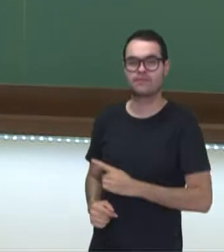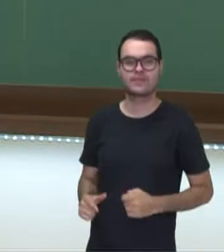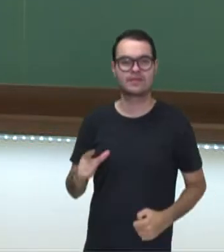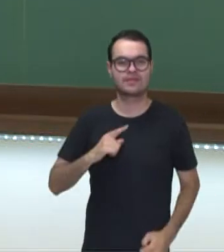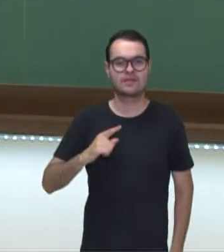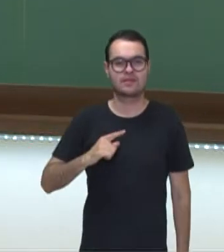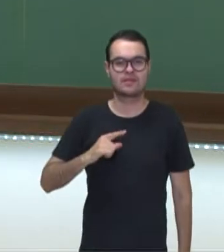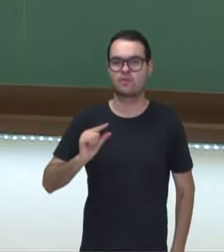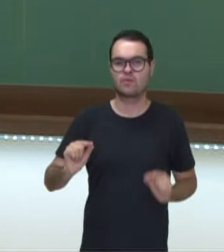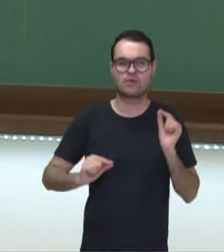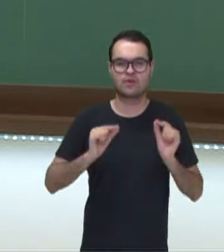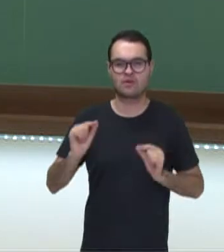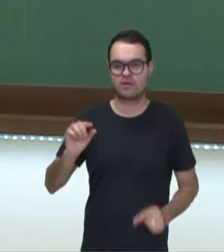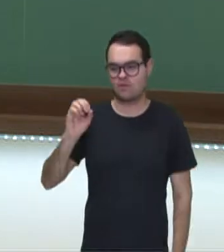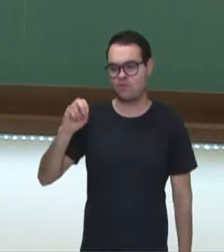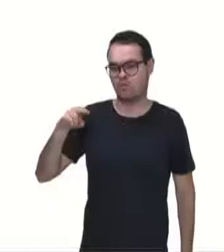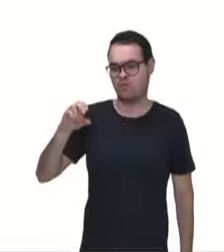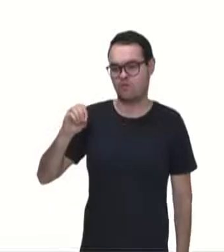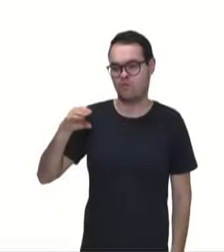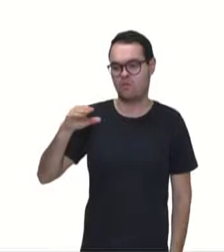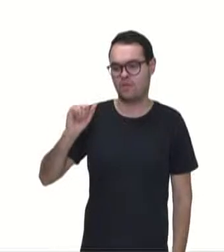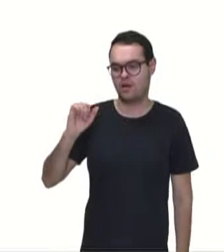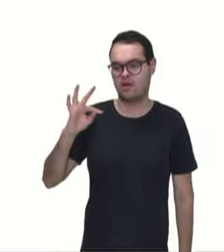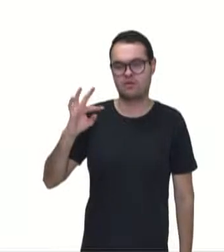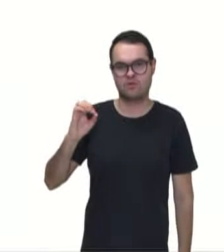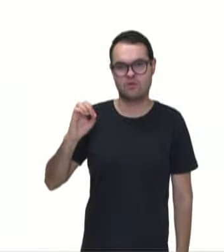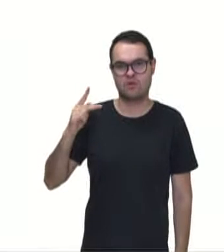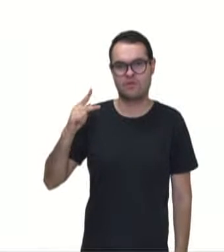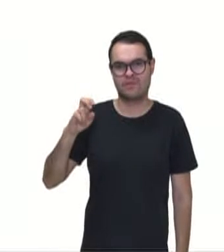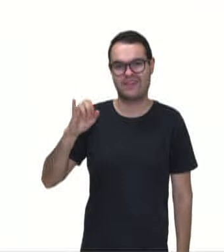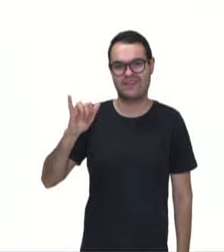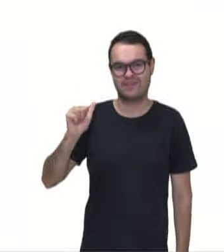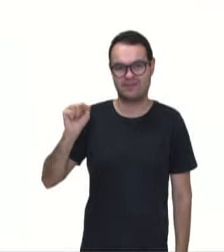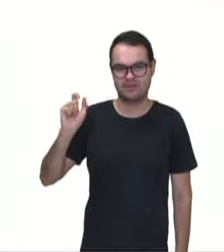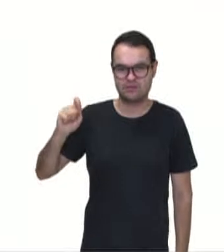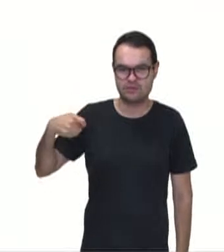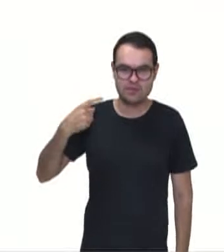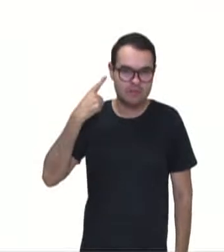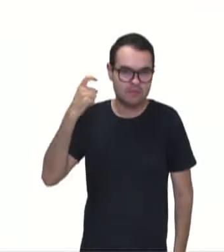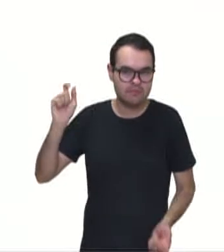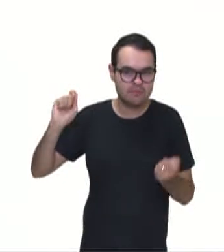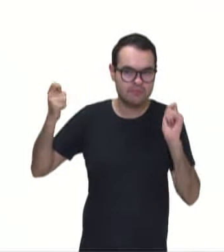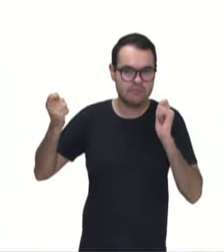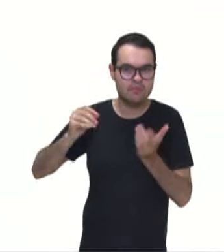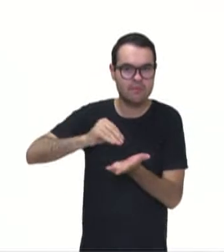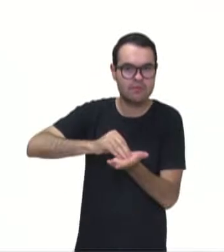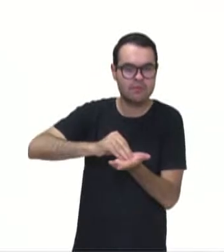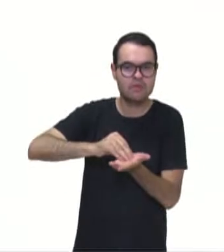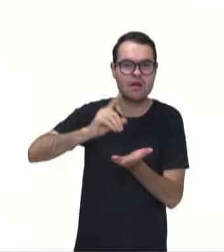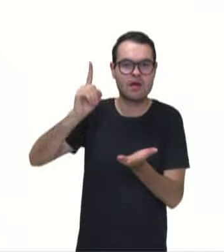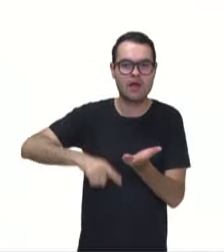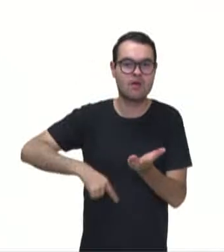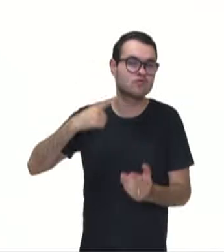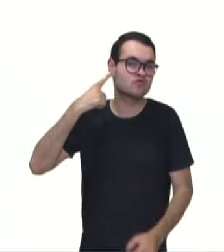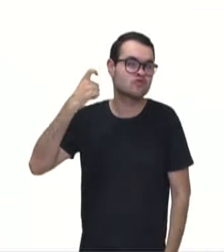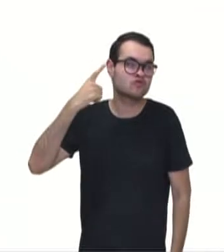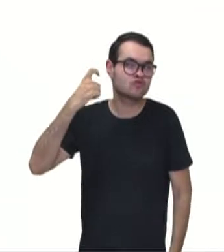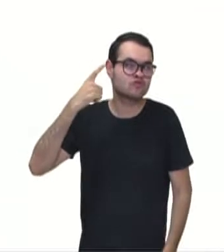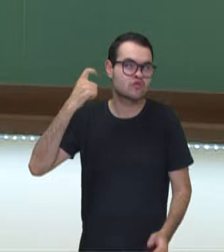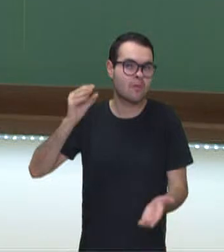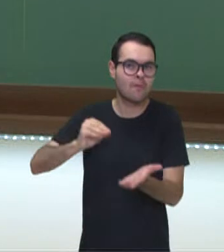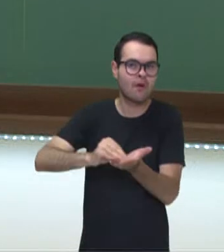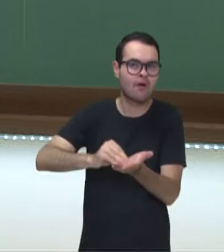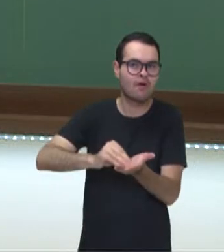das onomatopeias, essa figura de linguagem, esse recurso expressivo que simula o som das coisas. Uma vez